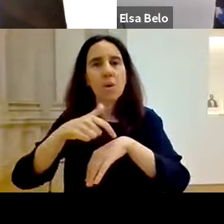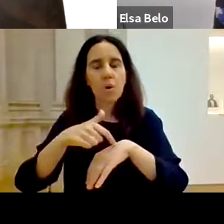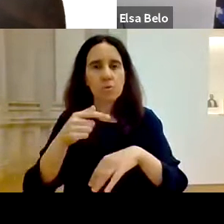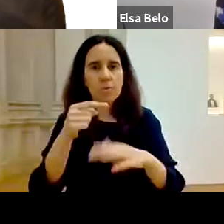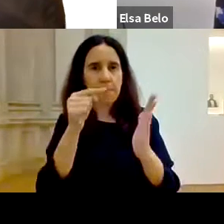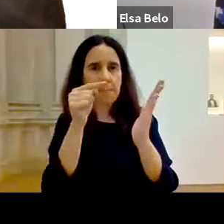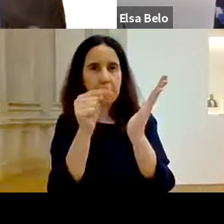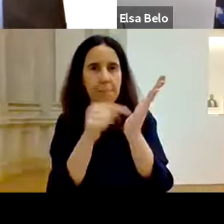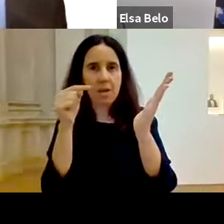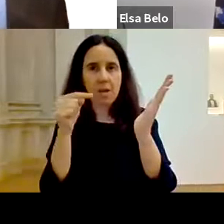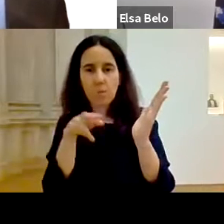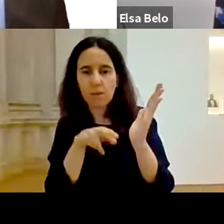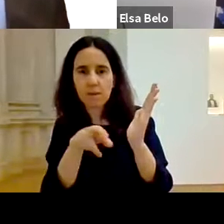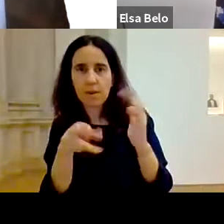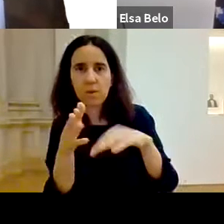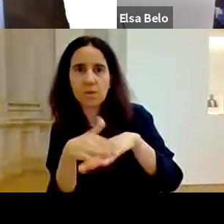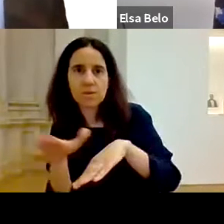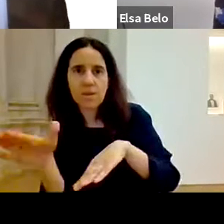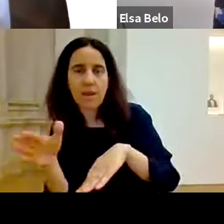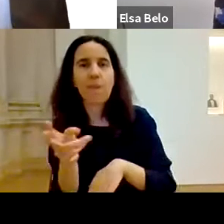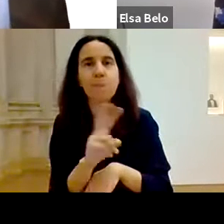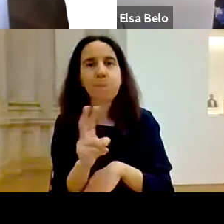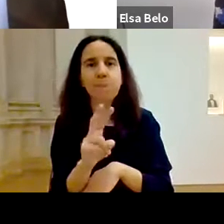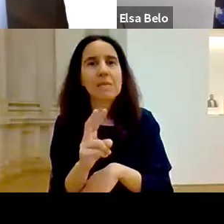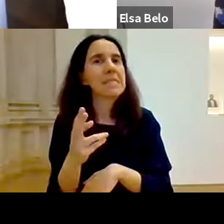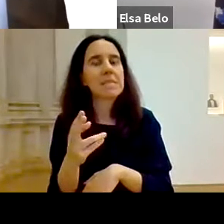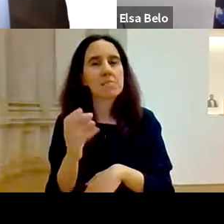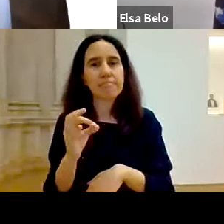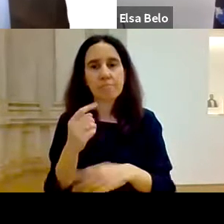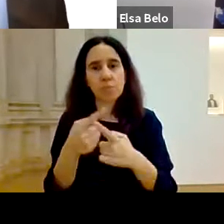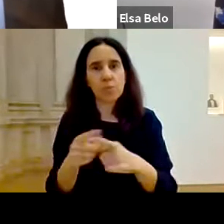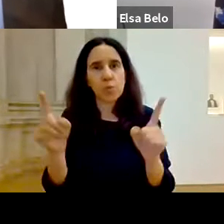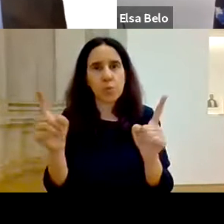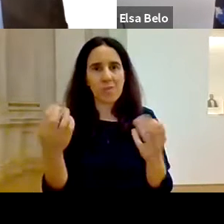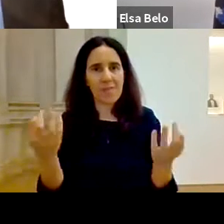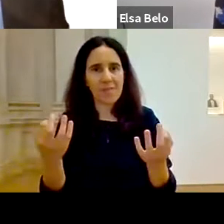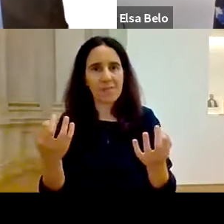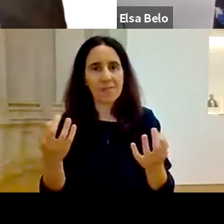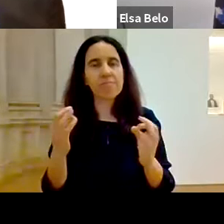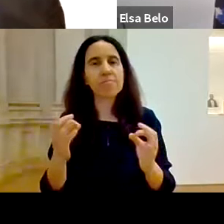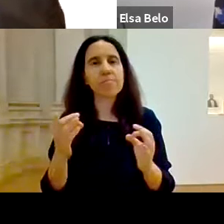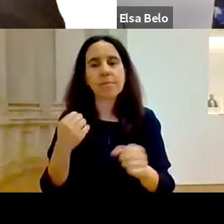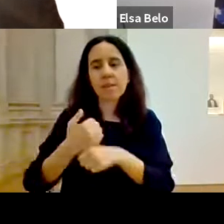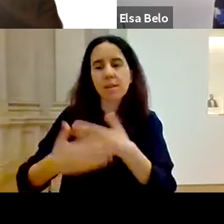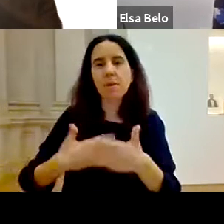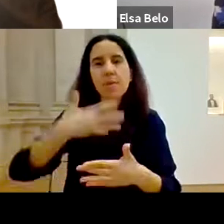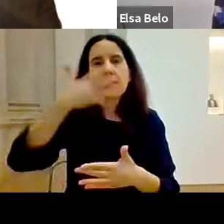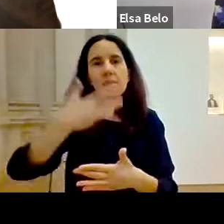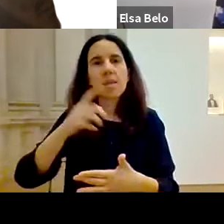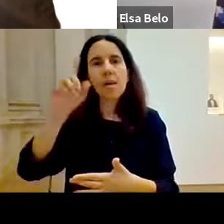picar à entrada e picar à saída, e, portanto, onde o paradigma era diferente. O paradigma não é o trabalho do dia